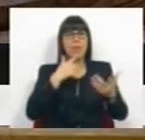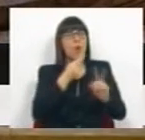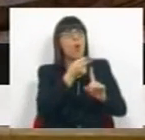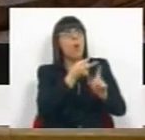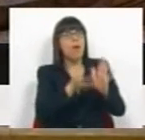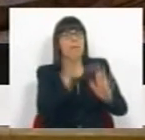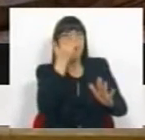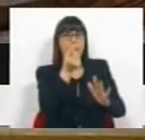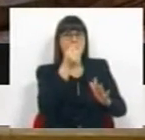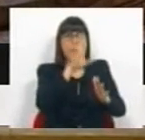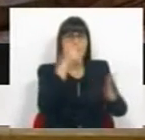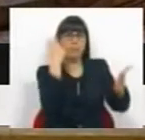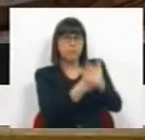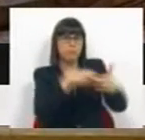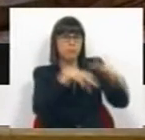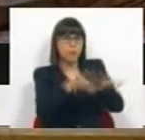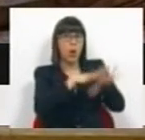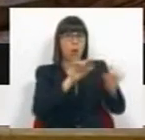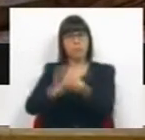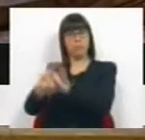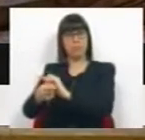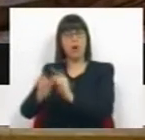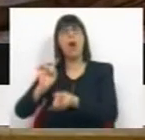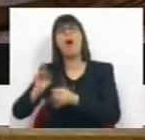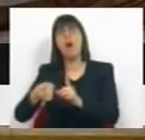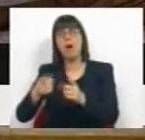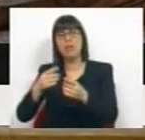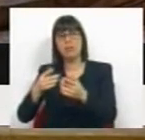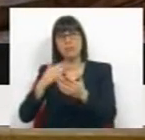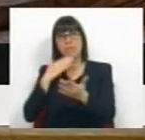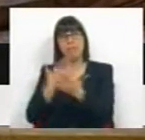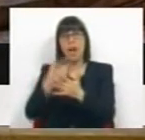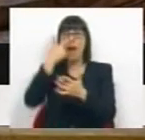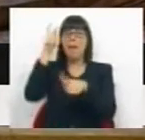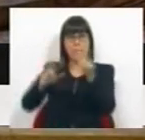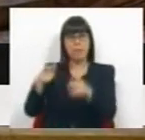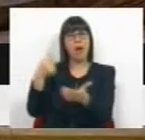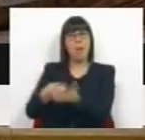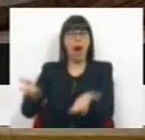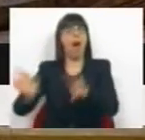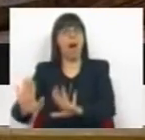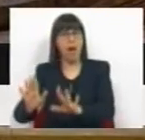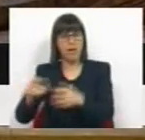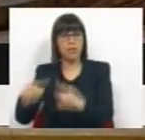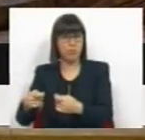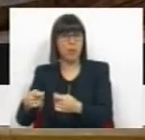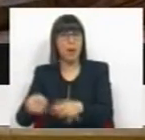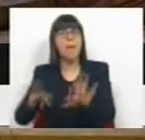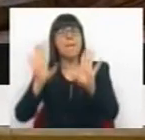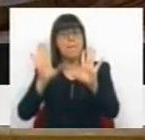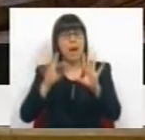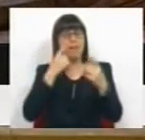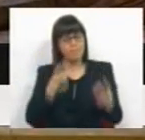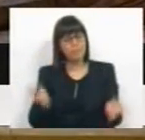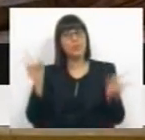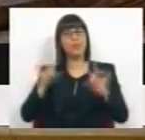o volume do aumento das taxas moderadoras, discutimos qual vai ser o universo das pessoas isentas desse encargo. Mas é ainda